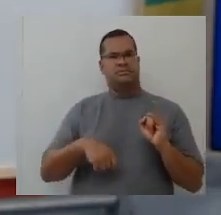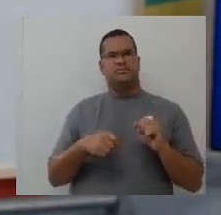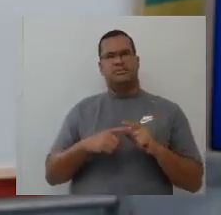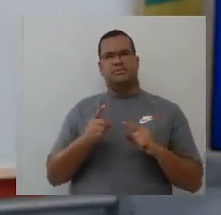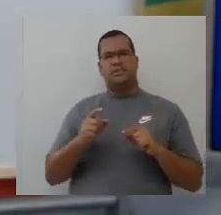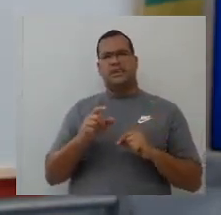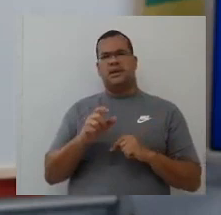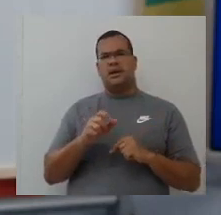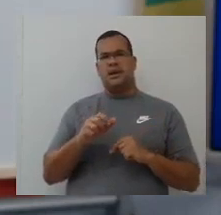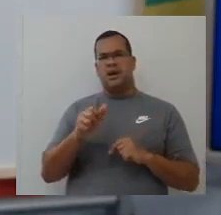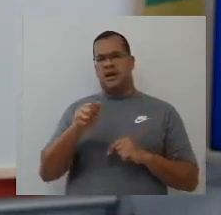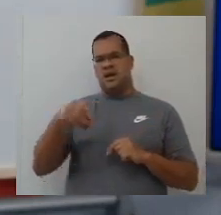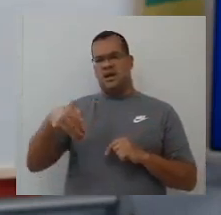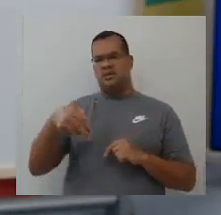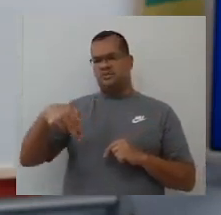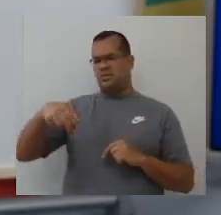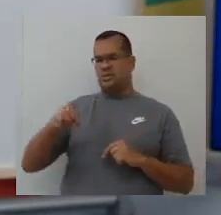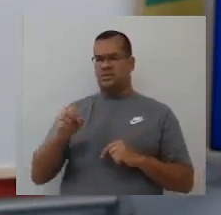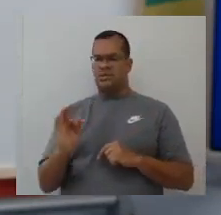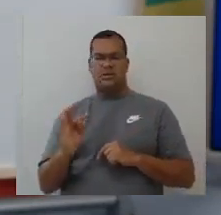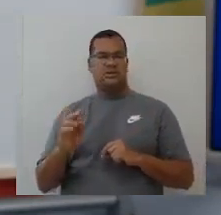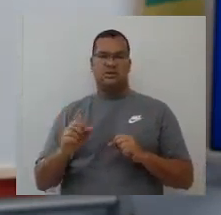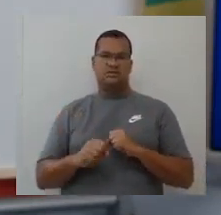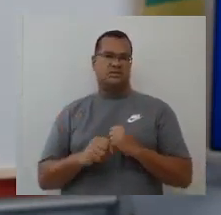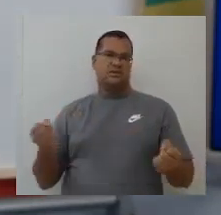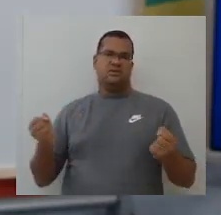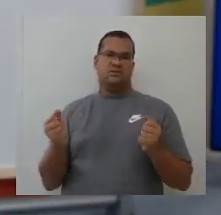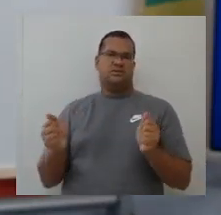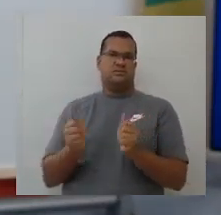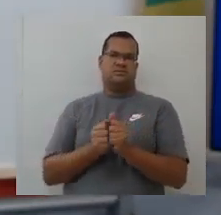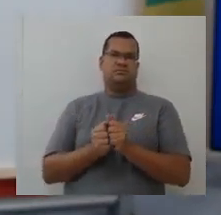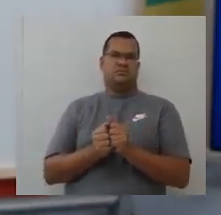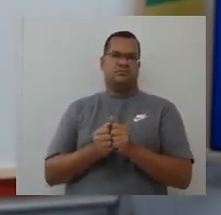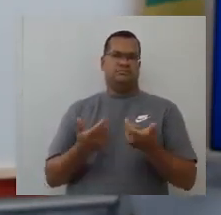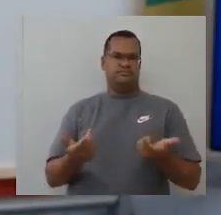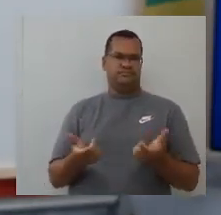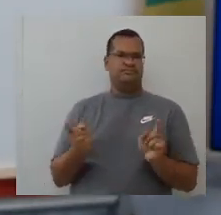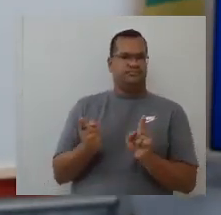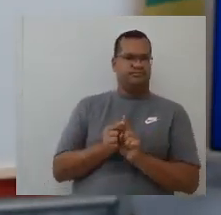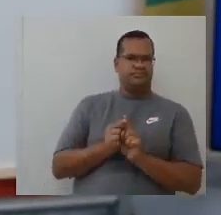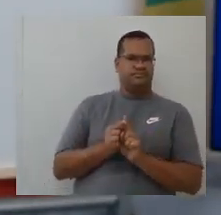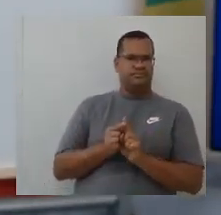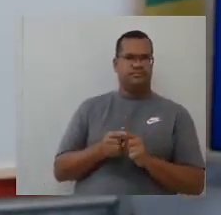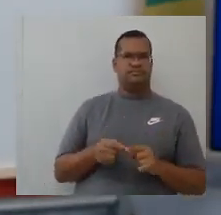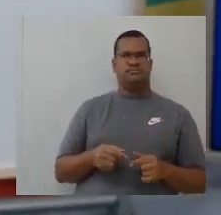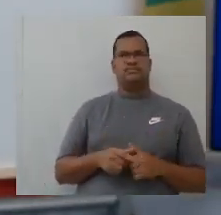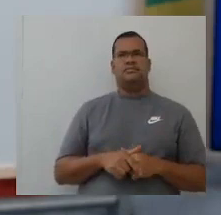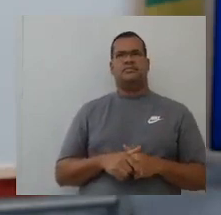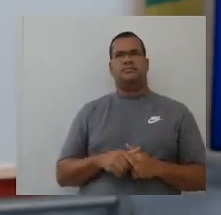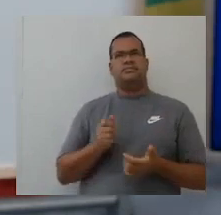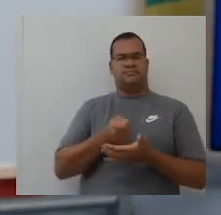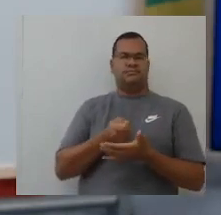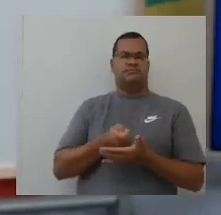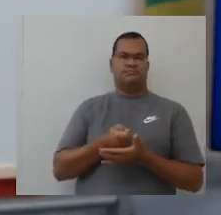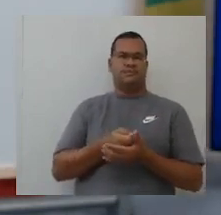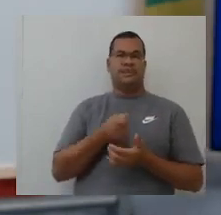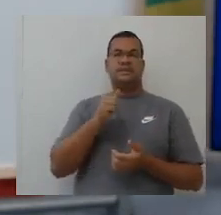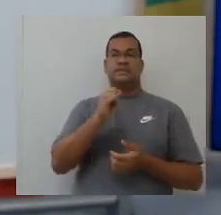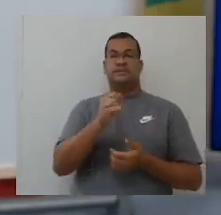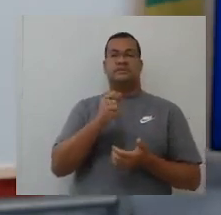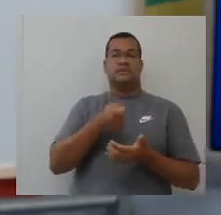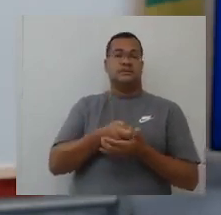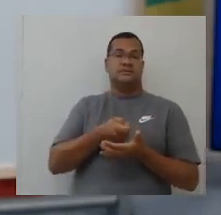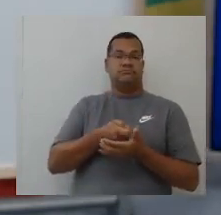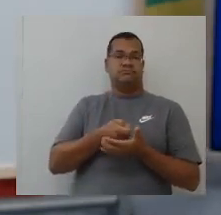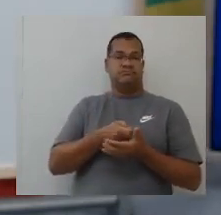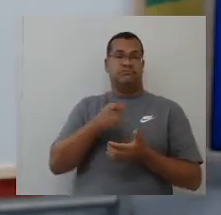com o not. E lembra, na minha question tag, se for uma question tag negativa, ela tem que vir obrigatoriamente de forma abreviada, obrigatoriamente. E eu não tenho